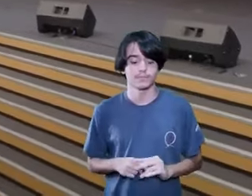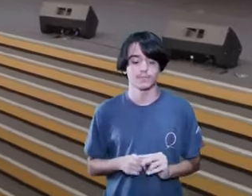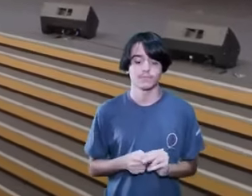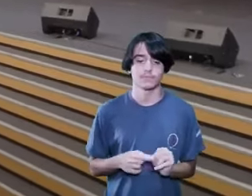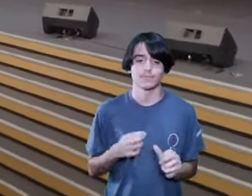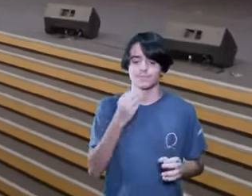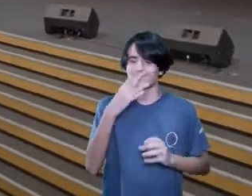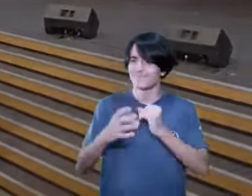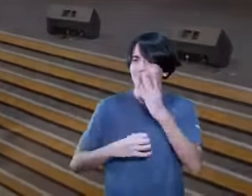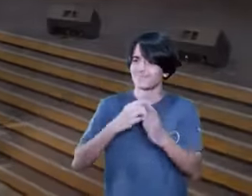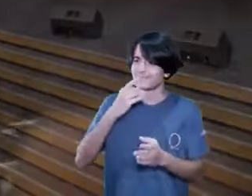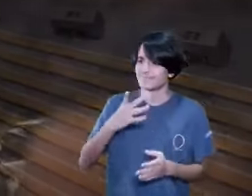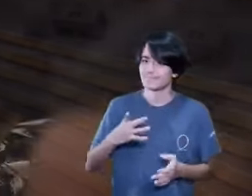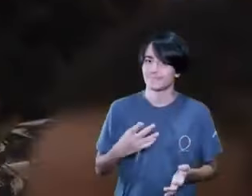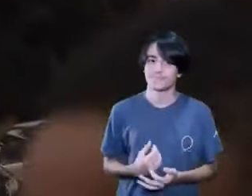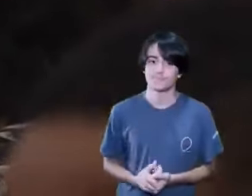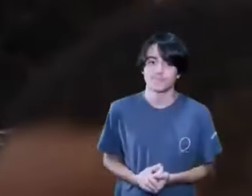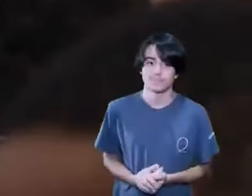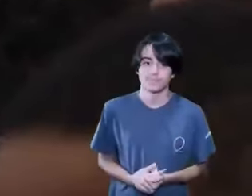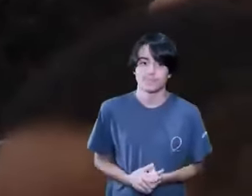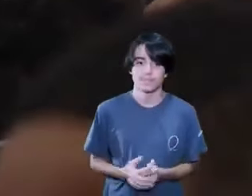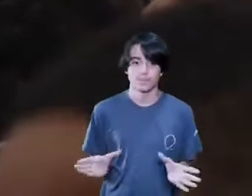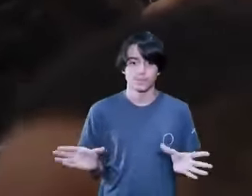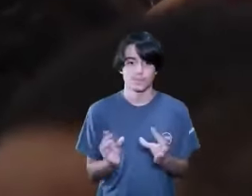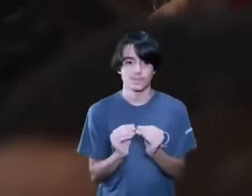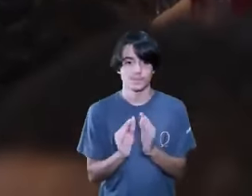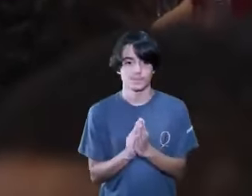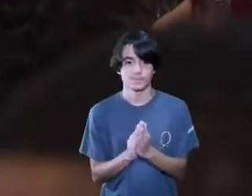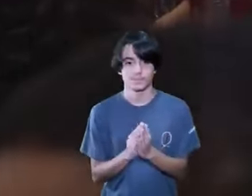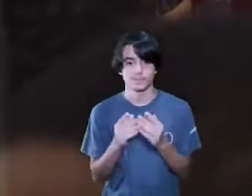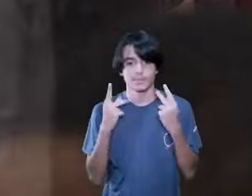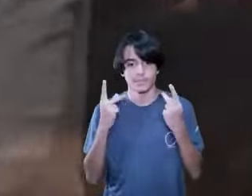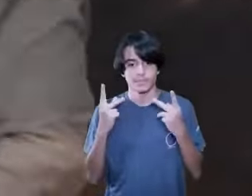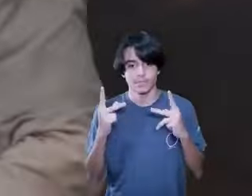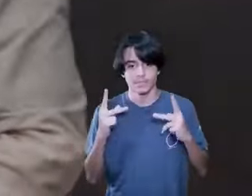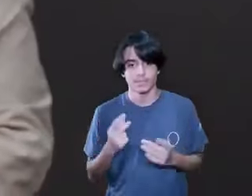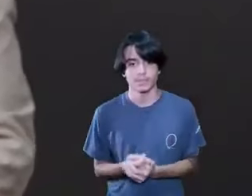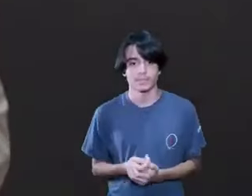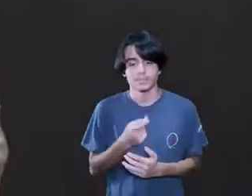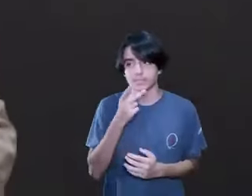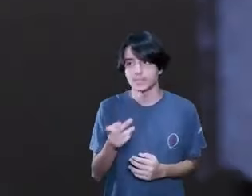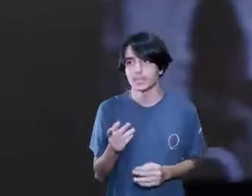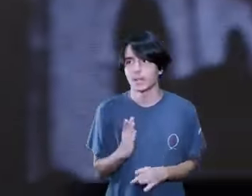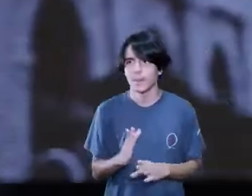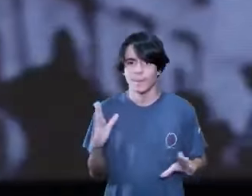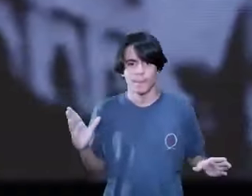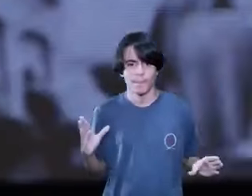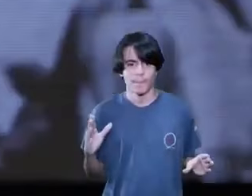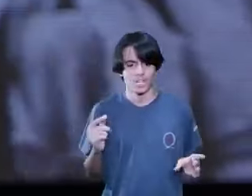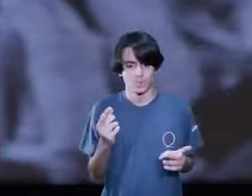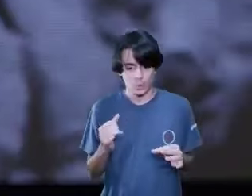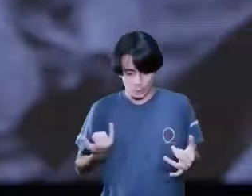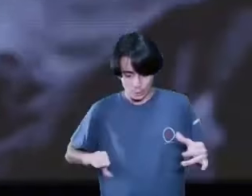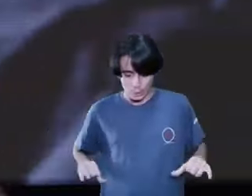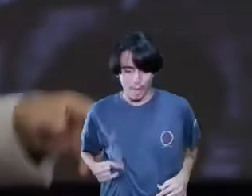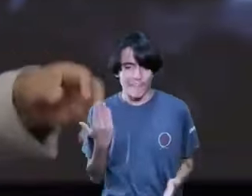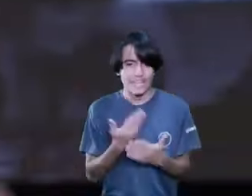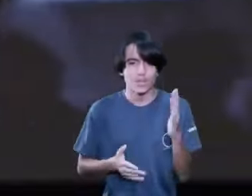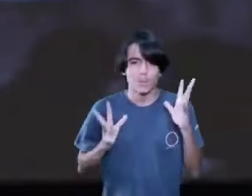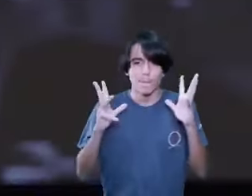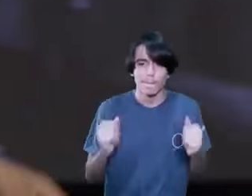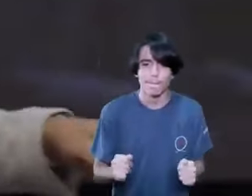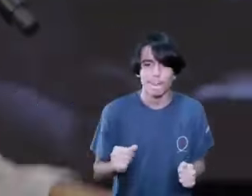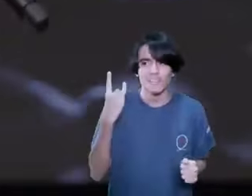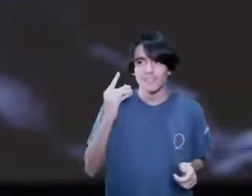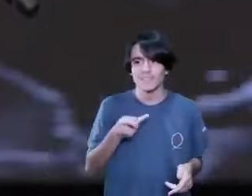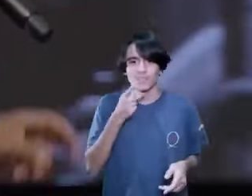bendito. Oh, eu termino esta palavra dizendo ao Senhor, mas não tiraram tudo de Jó. O diabo não apostou que se